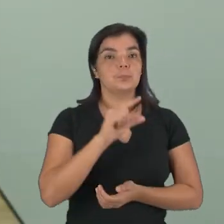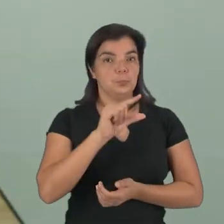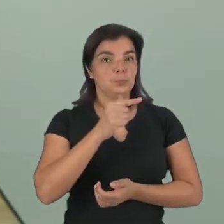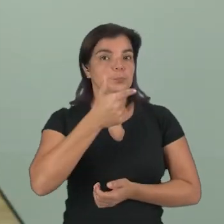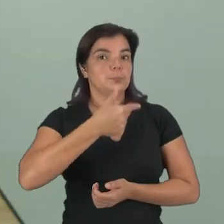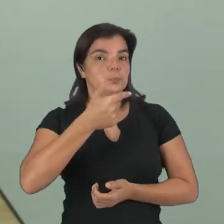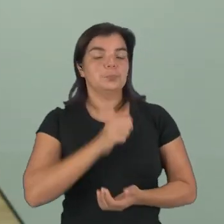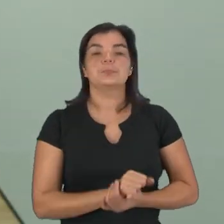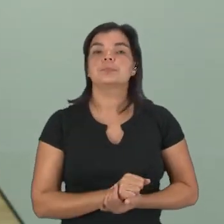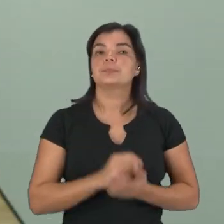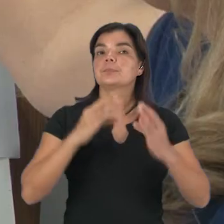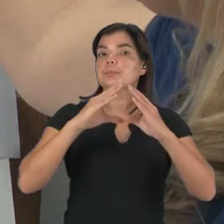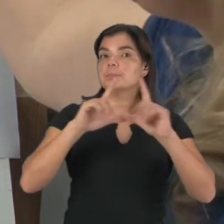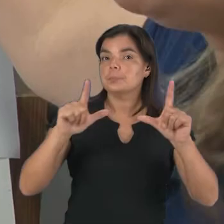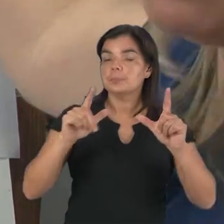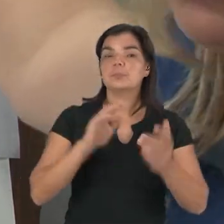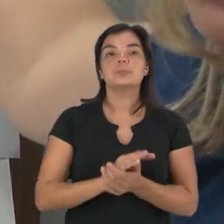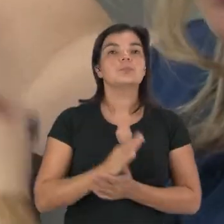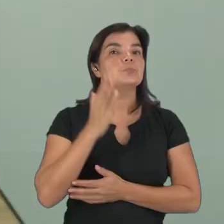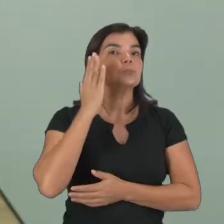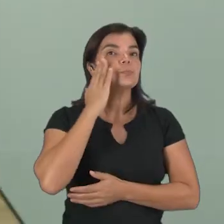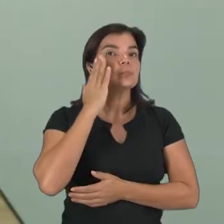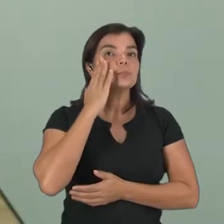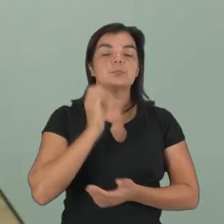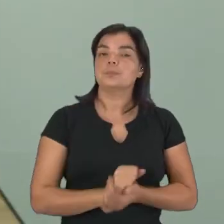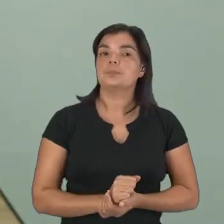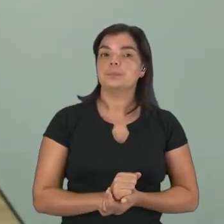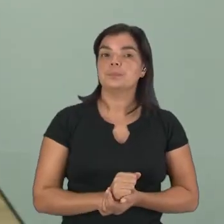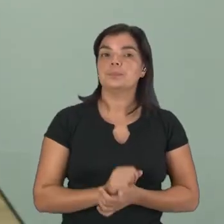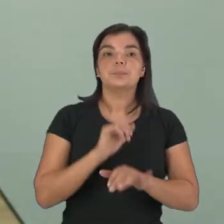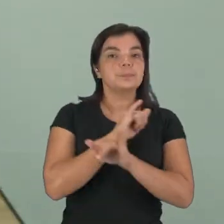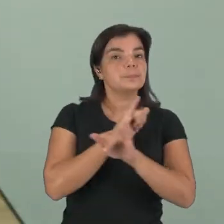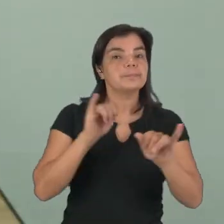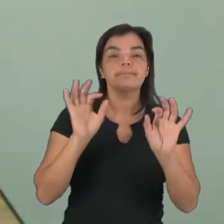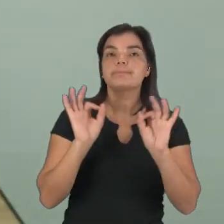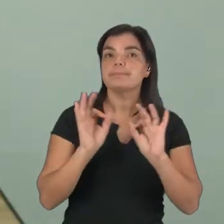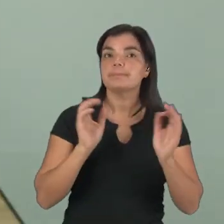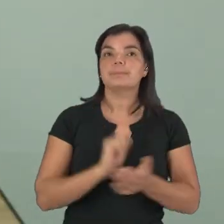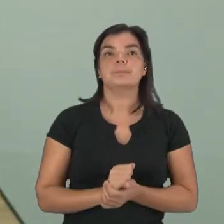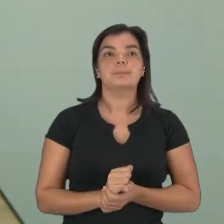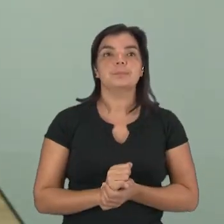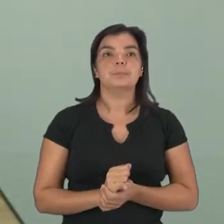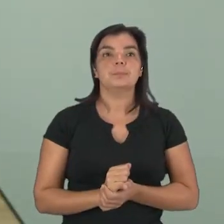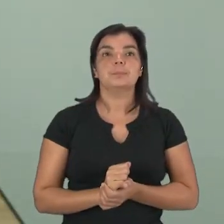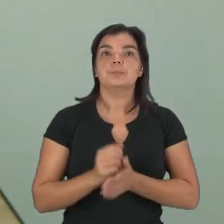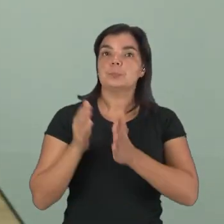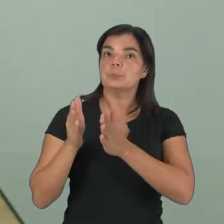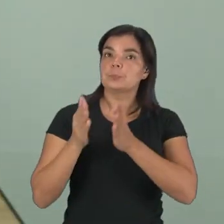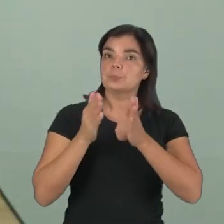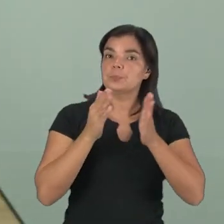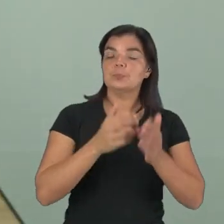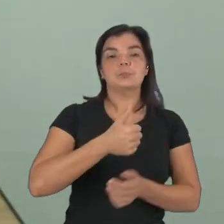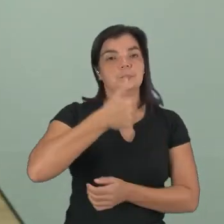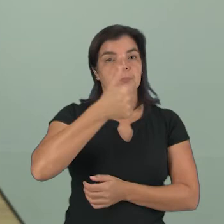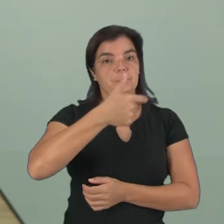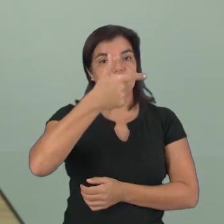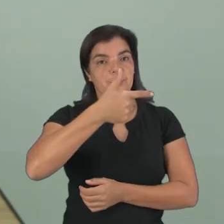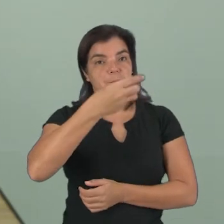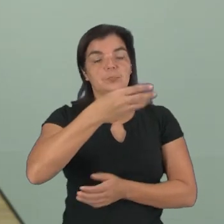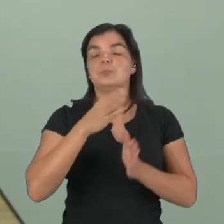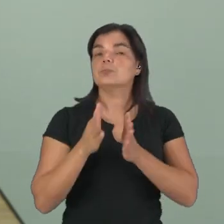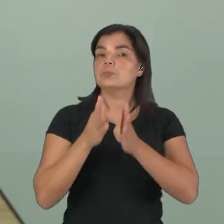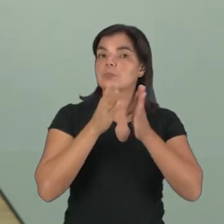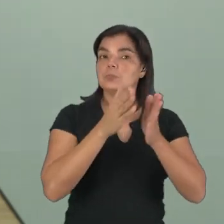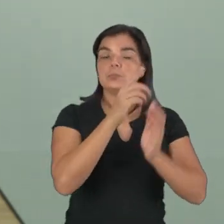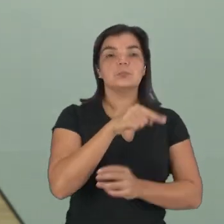segunda. Para ficar claro o entendimento, eu não coloquei as outras informações, como ordens, né, a primeira ordem, nem as classes,